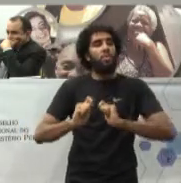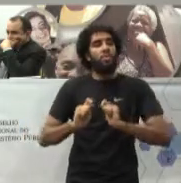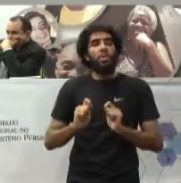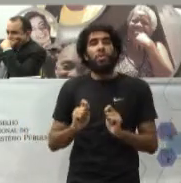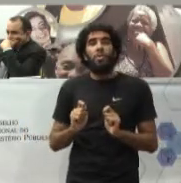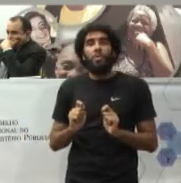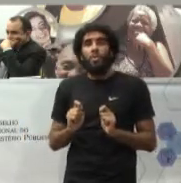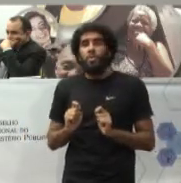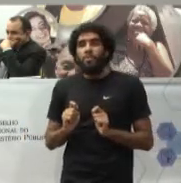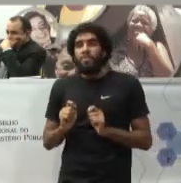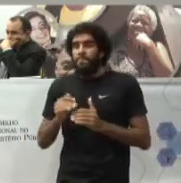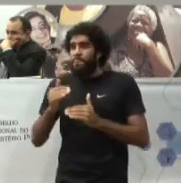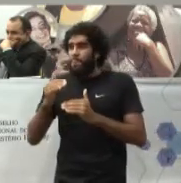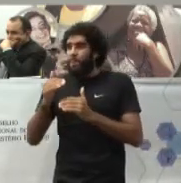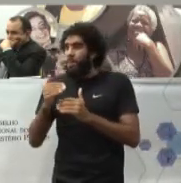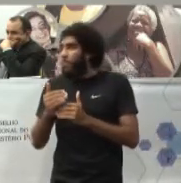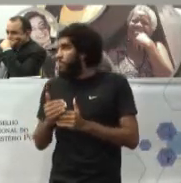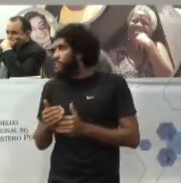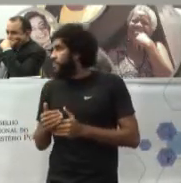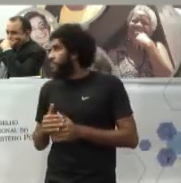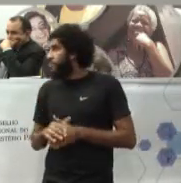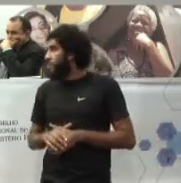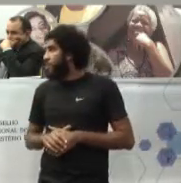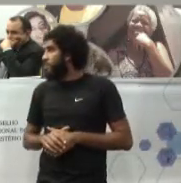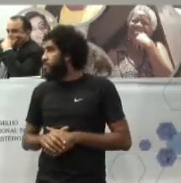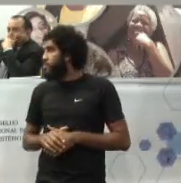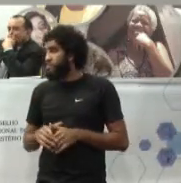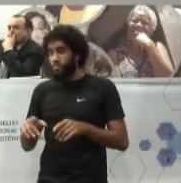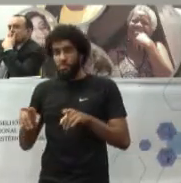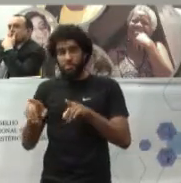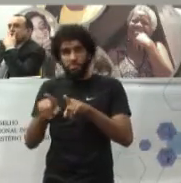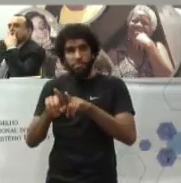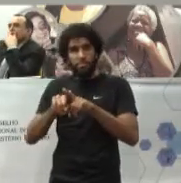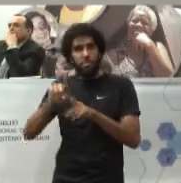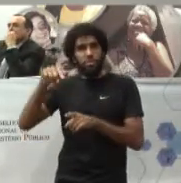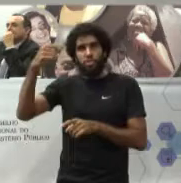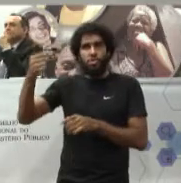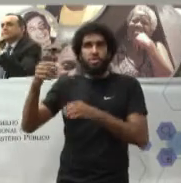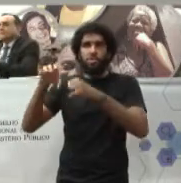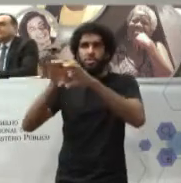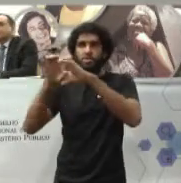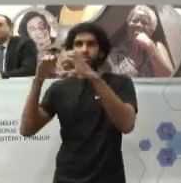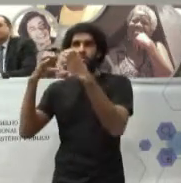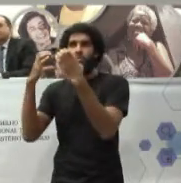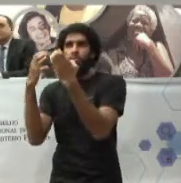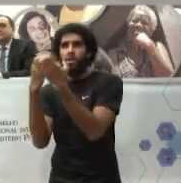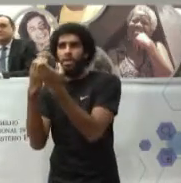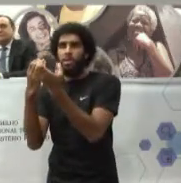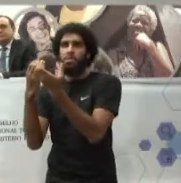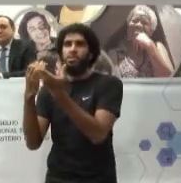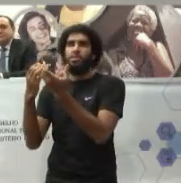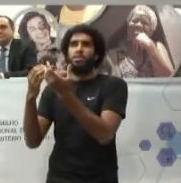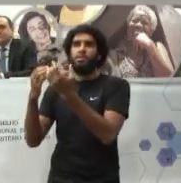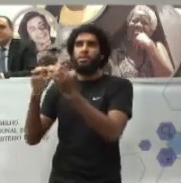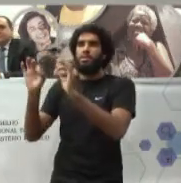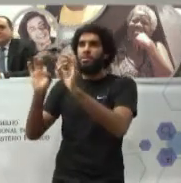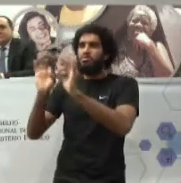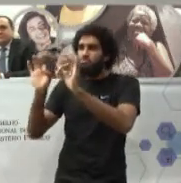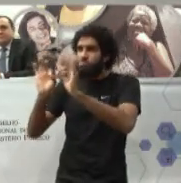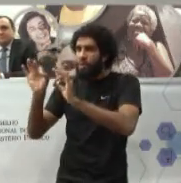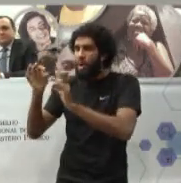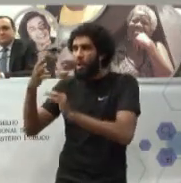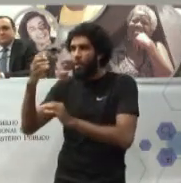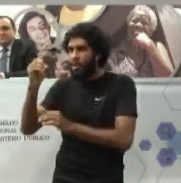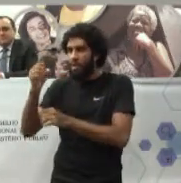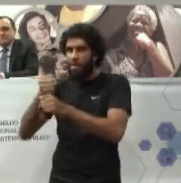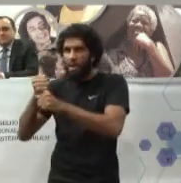processo de preparação das de astana da conferência de astana da a formulação da declaração dos 40 anos de